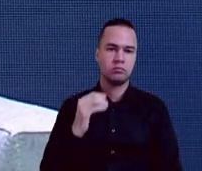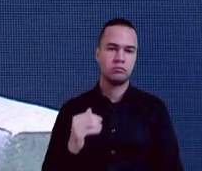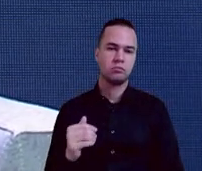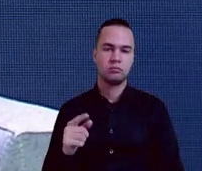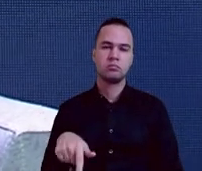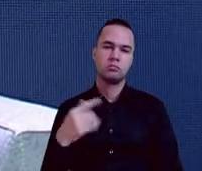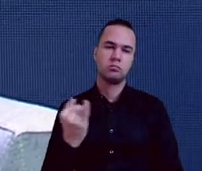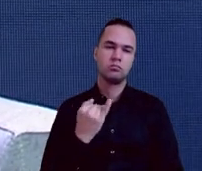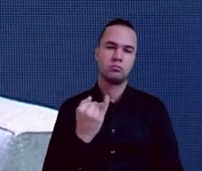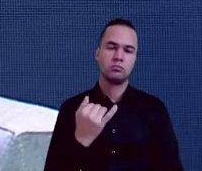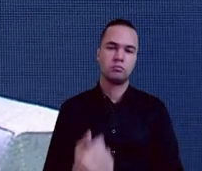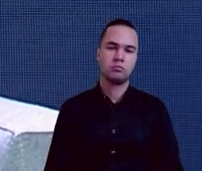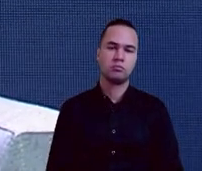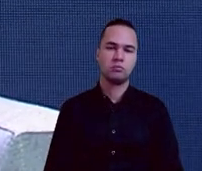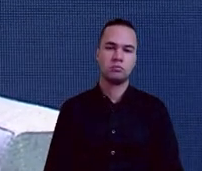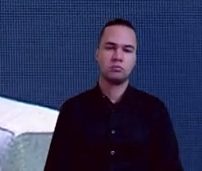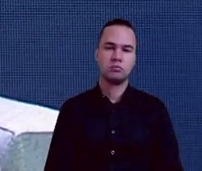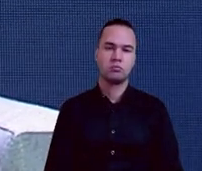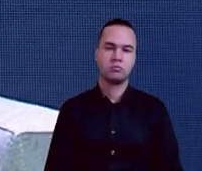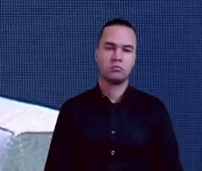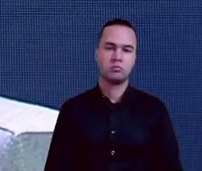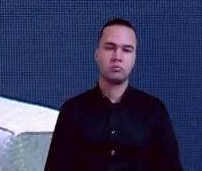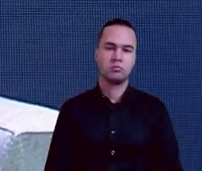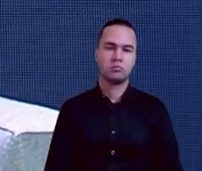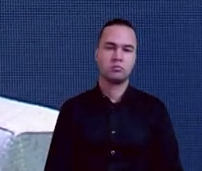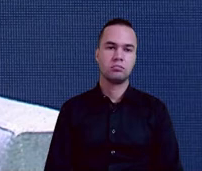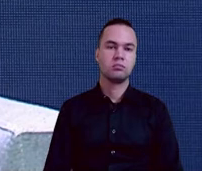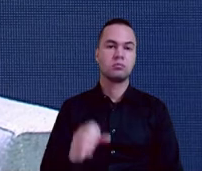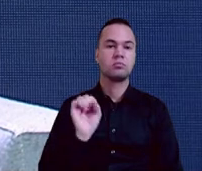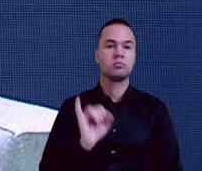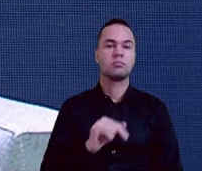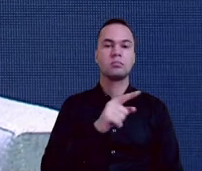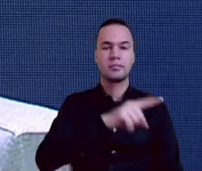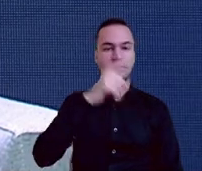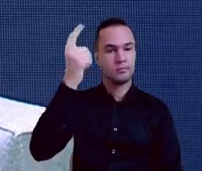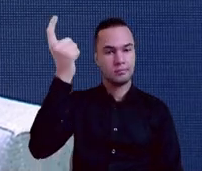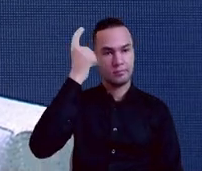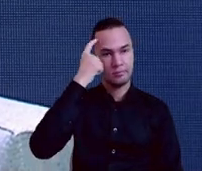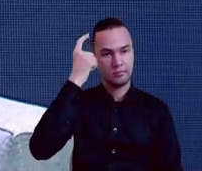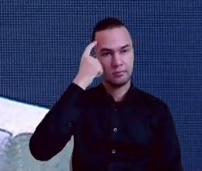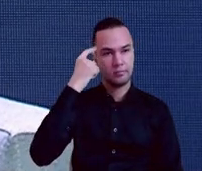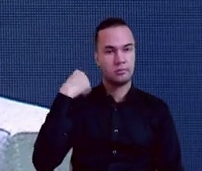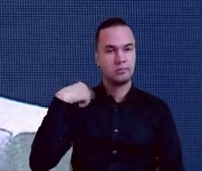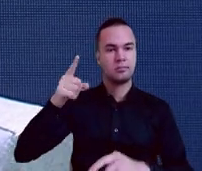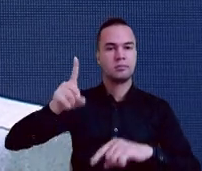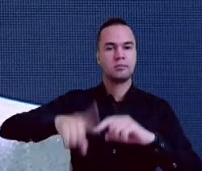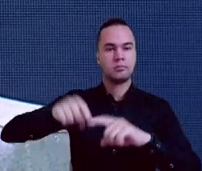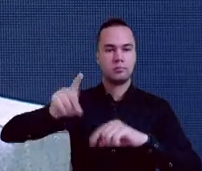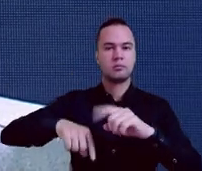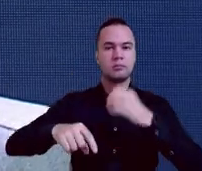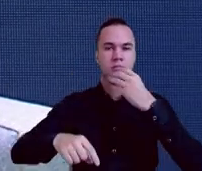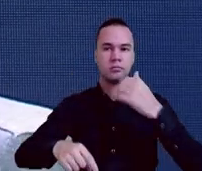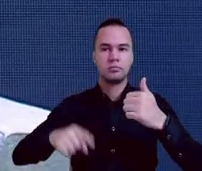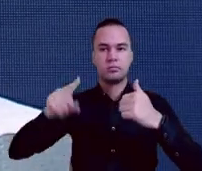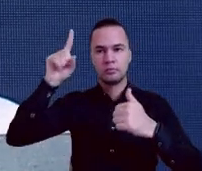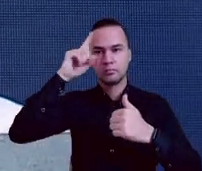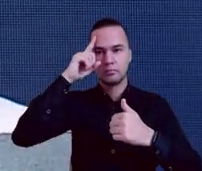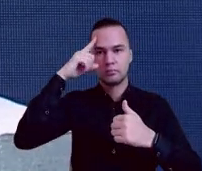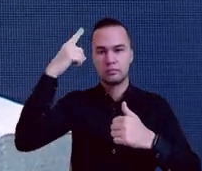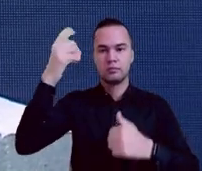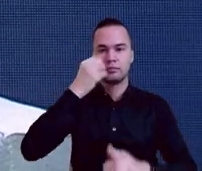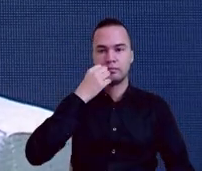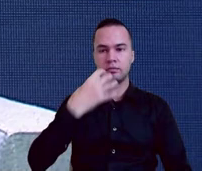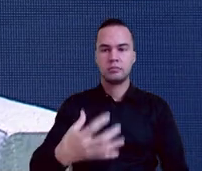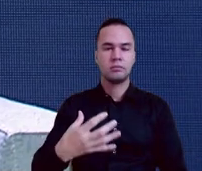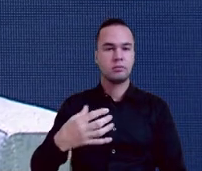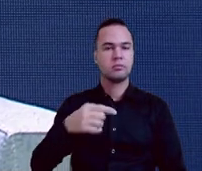colocar então se ele tá com essa cabeça eu tô com um produto muito bom tem uma ideia boa é um mercado onde